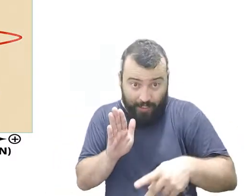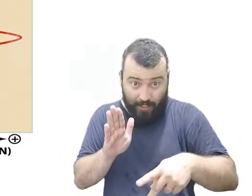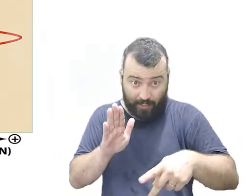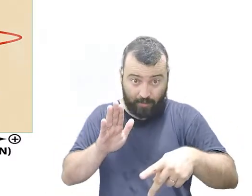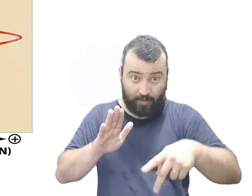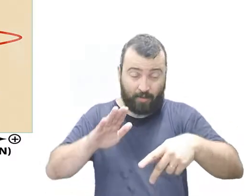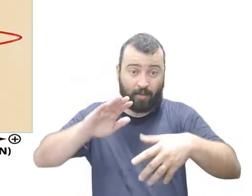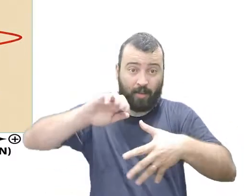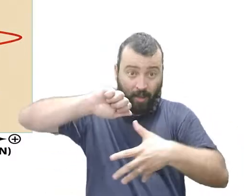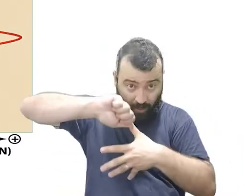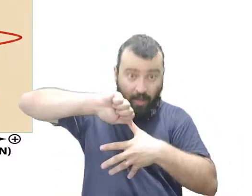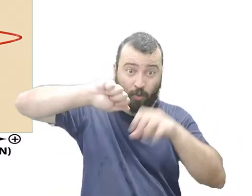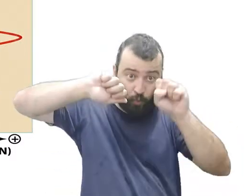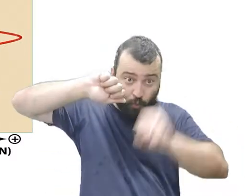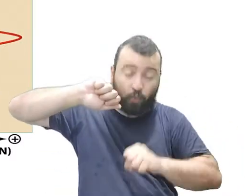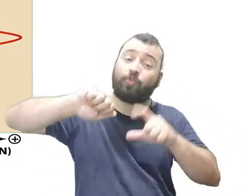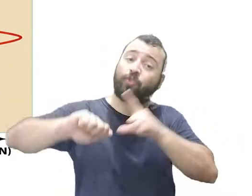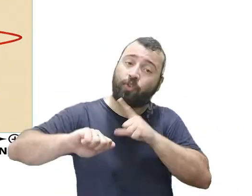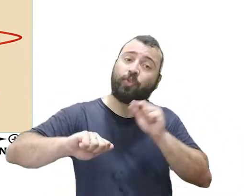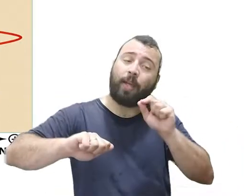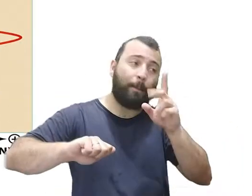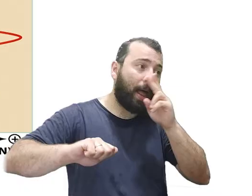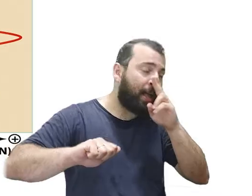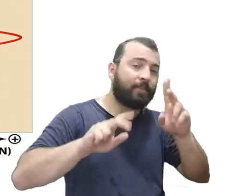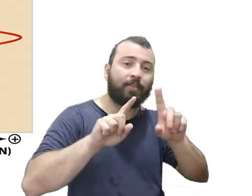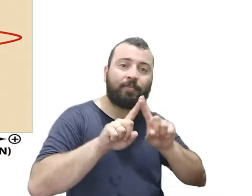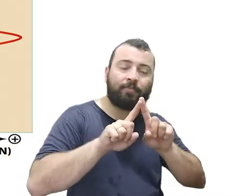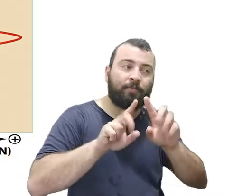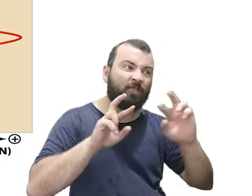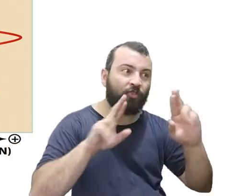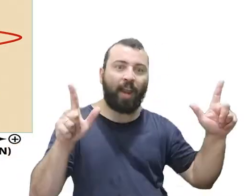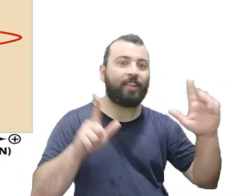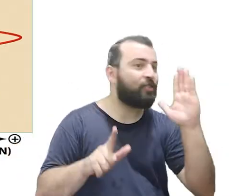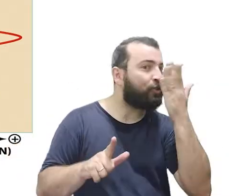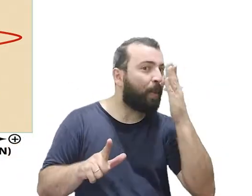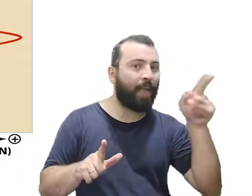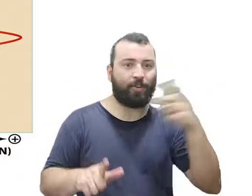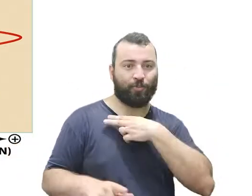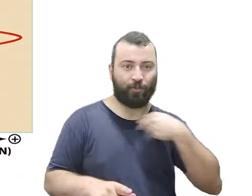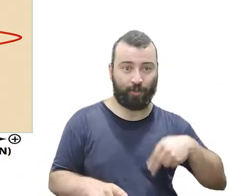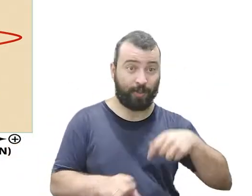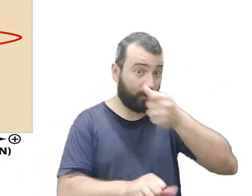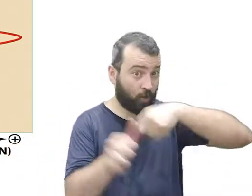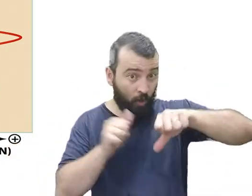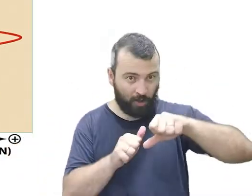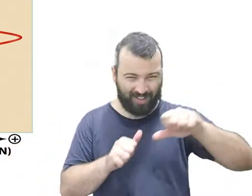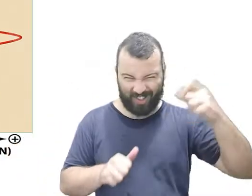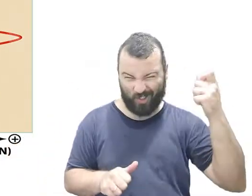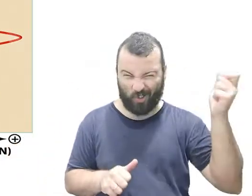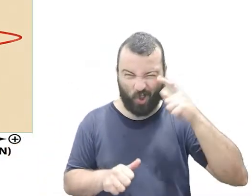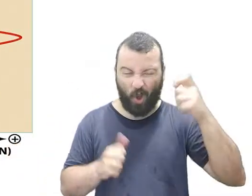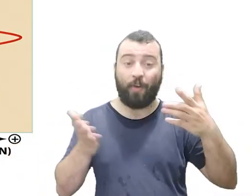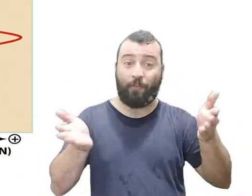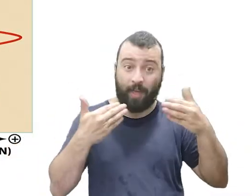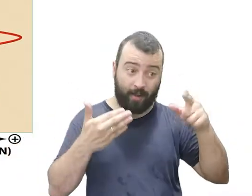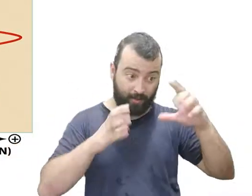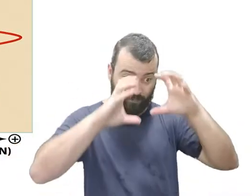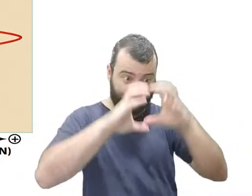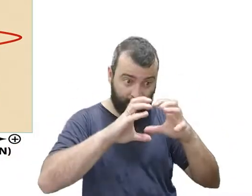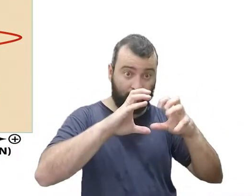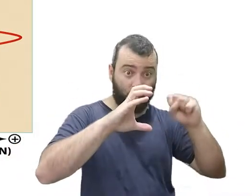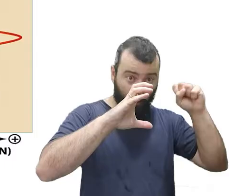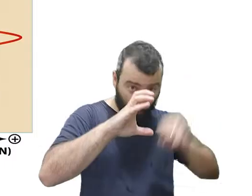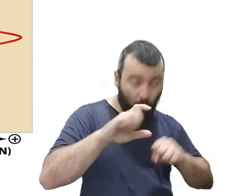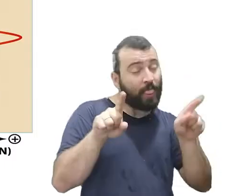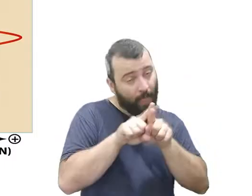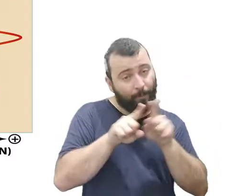estão exatamente em antifase, como se fosse um espelho da China. Enquanto quando a insolação de verão aumenta no hemisfério